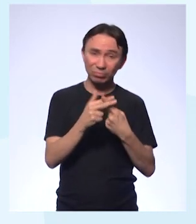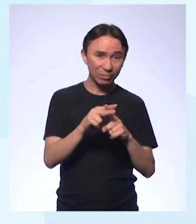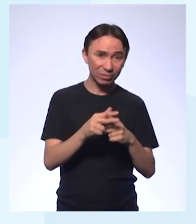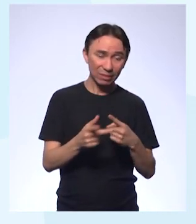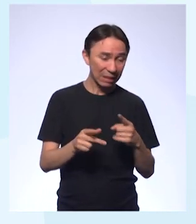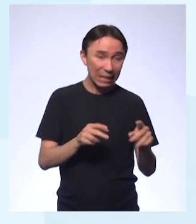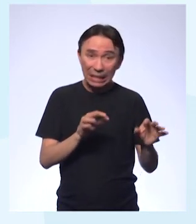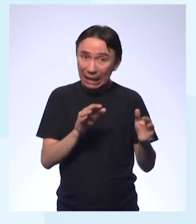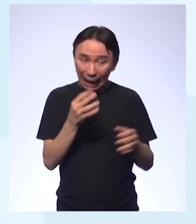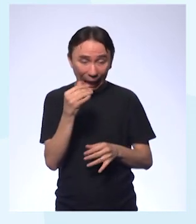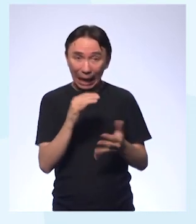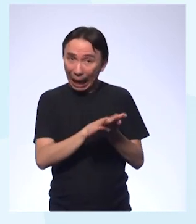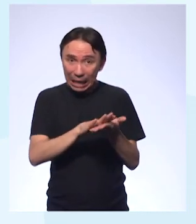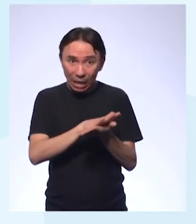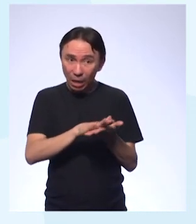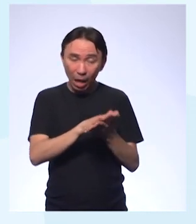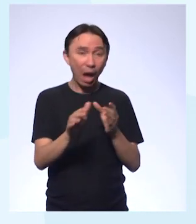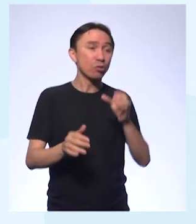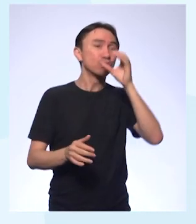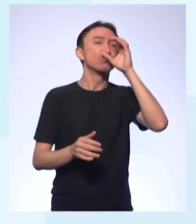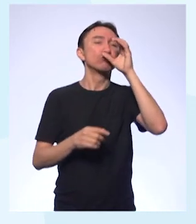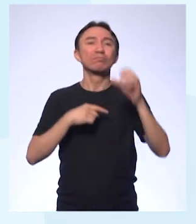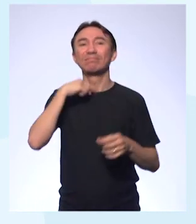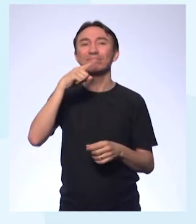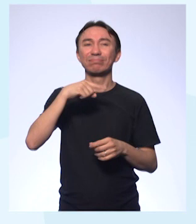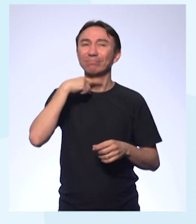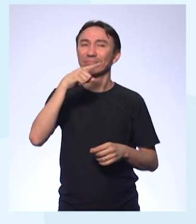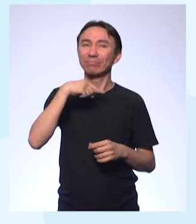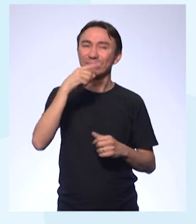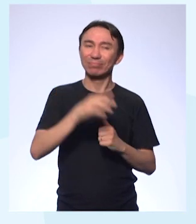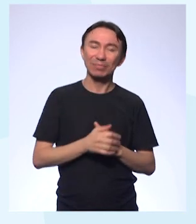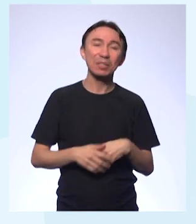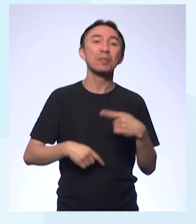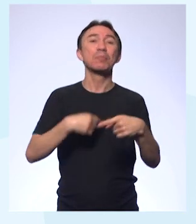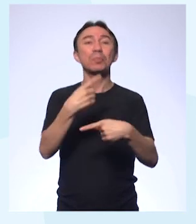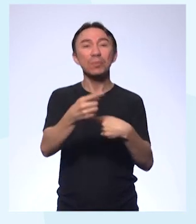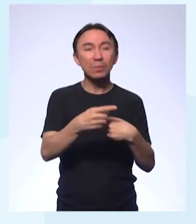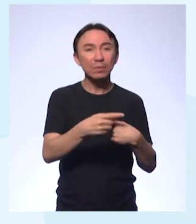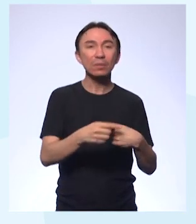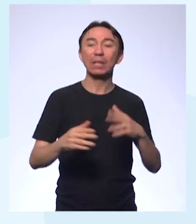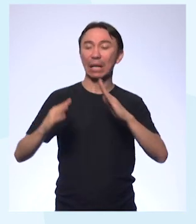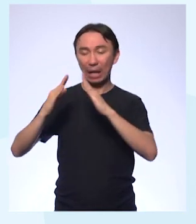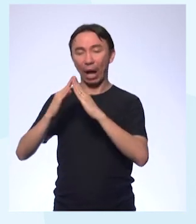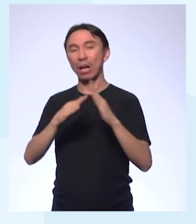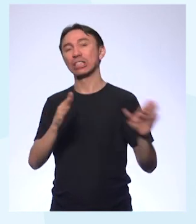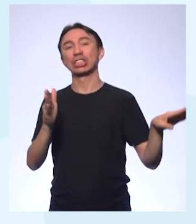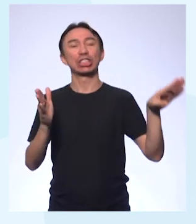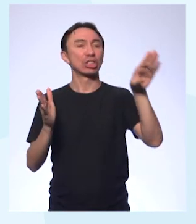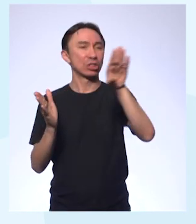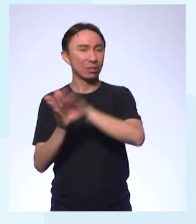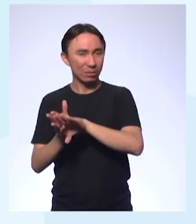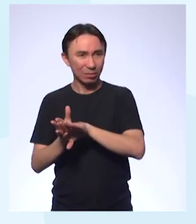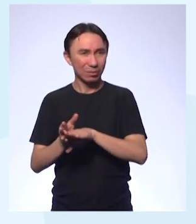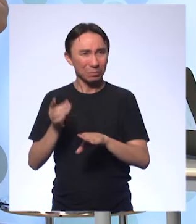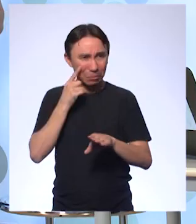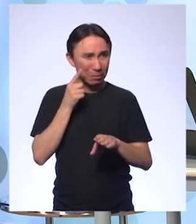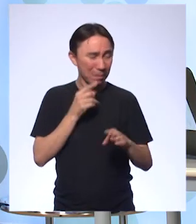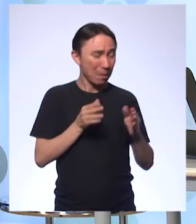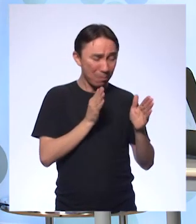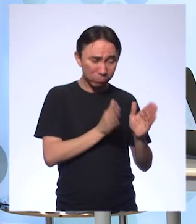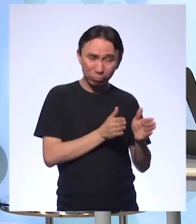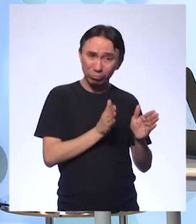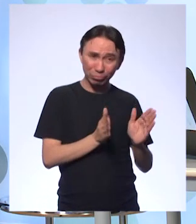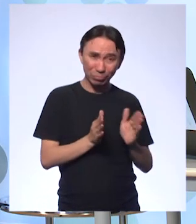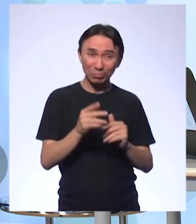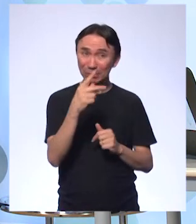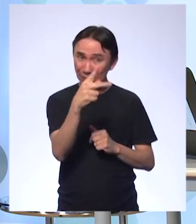para consumo. E aí, ela vai para onde? Chega na nossa casa. Olha só o quanto leva essa água. Então, assim, para vocês abrir a